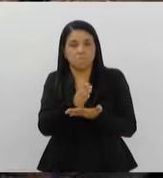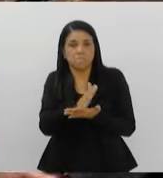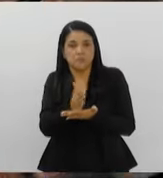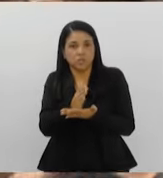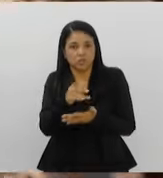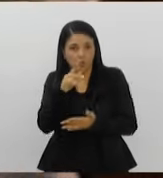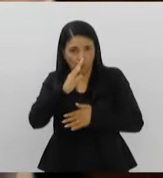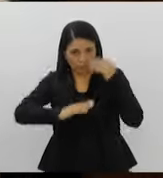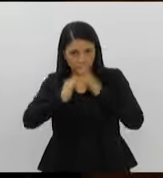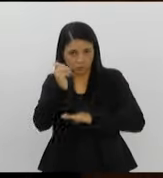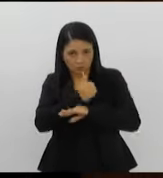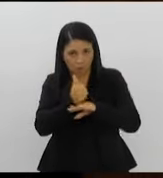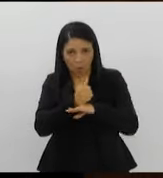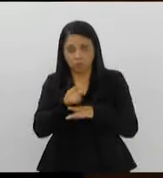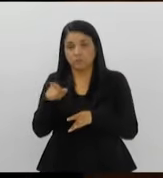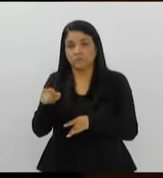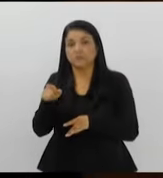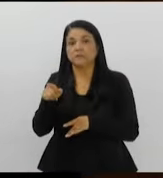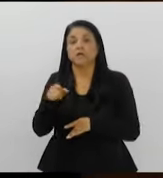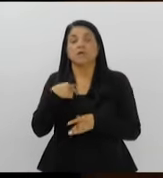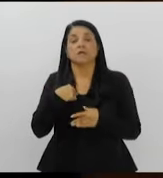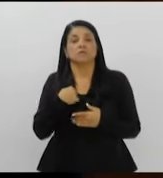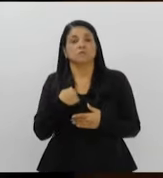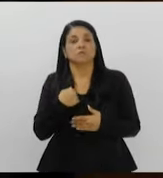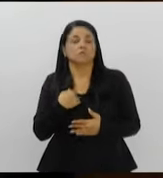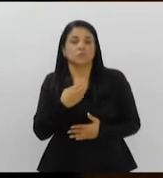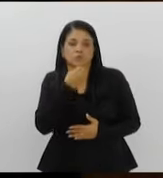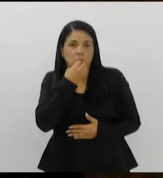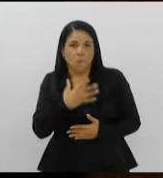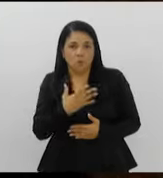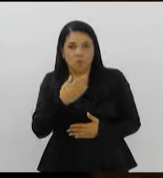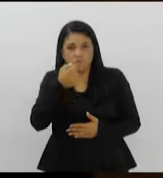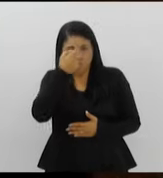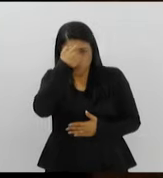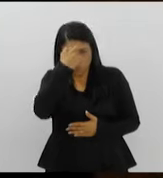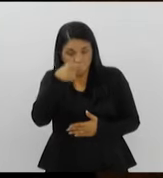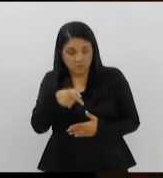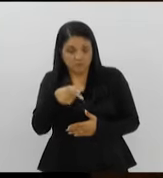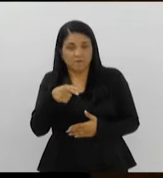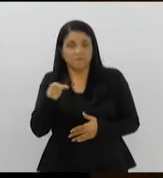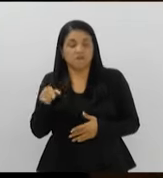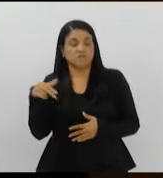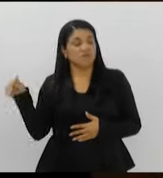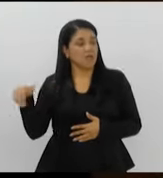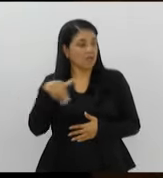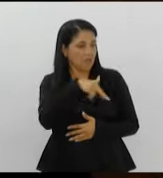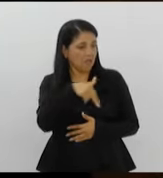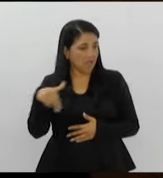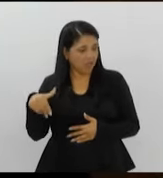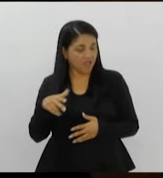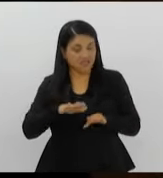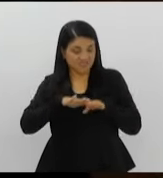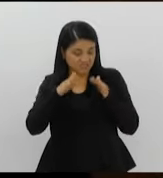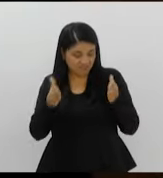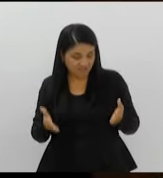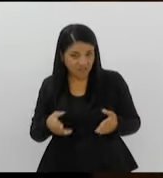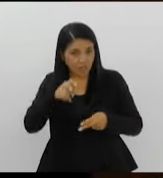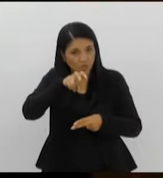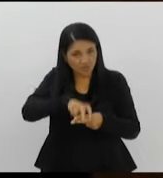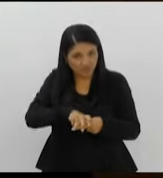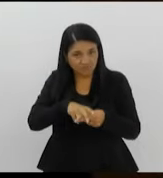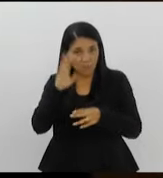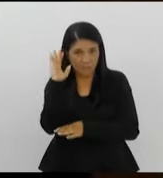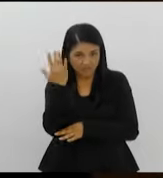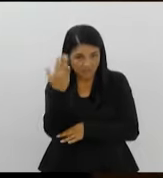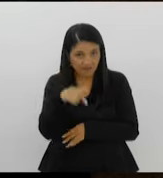decência, o bom senso. A decência e o bom senso, ao invés de ficar desfilando aqui, sentar no caixote de madeira, que foi